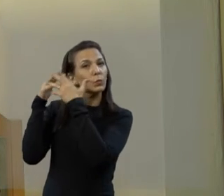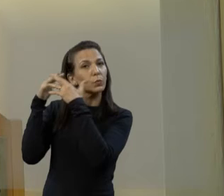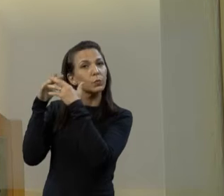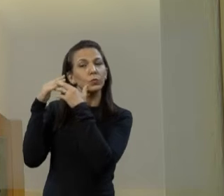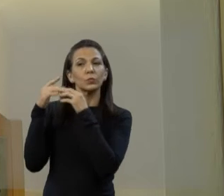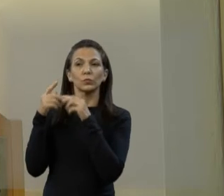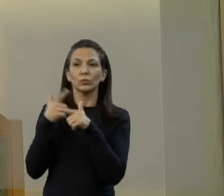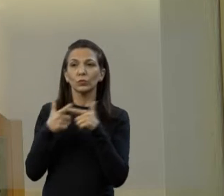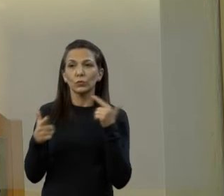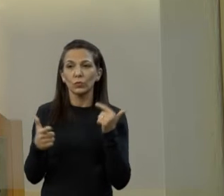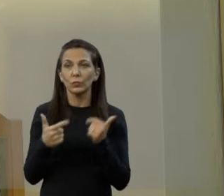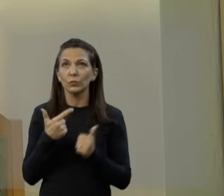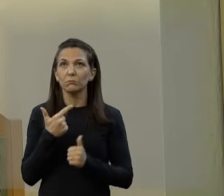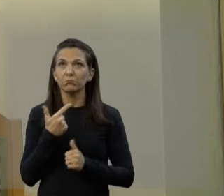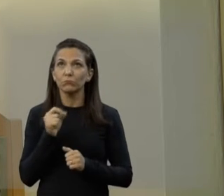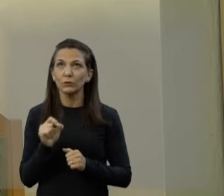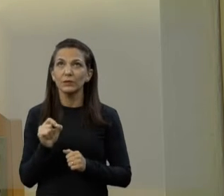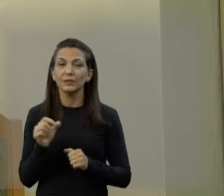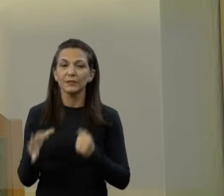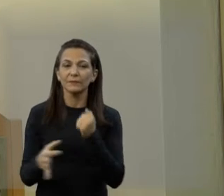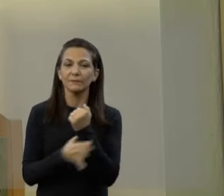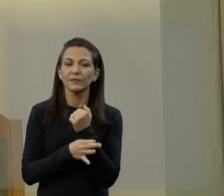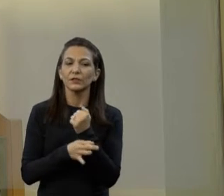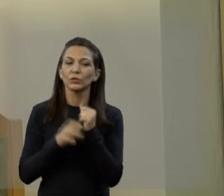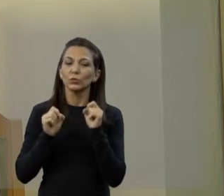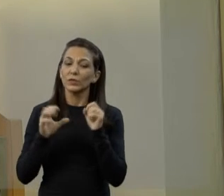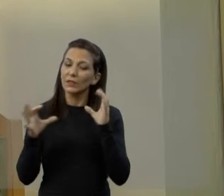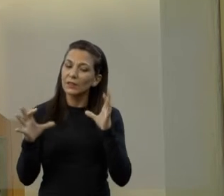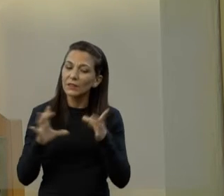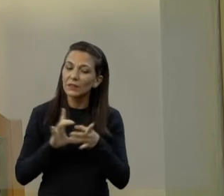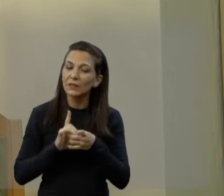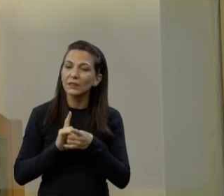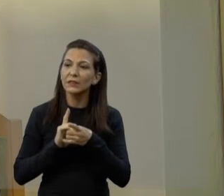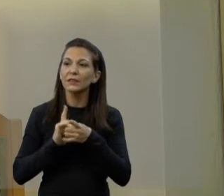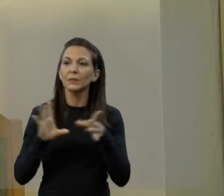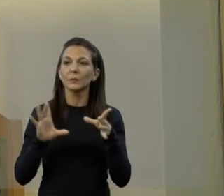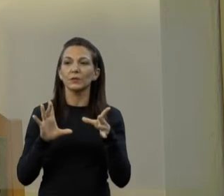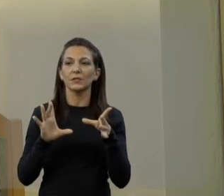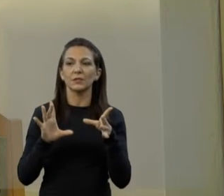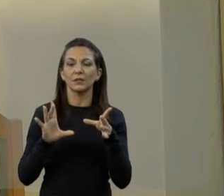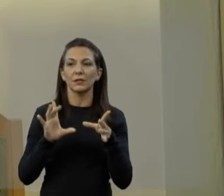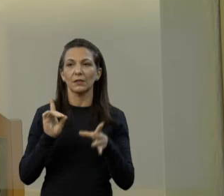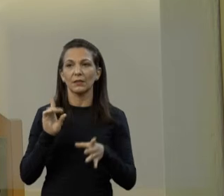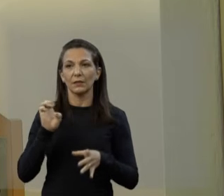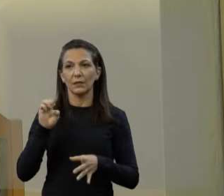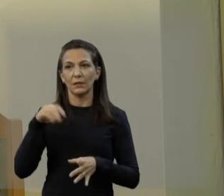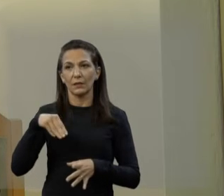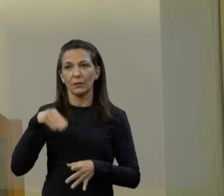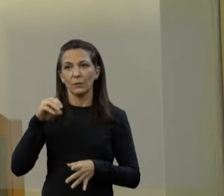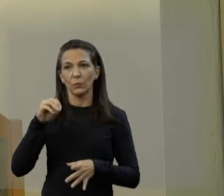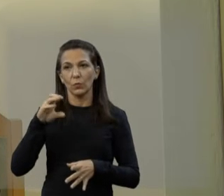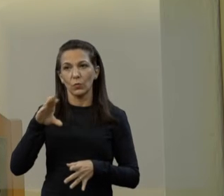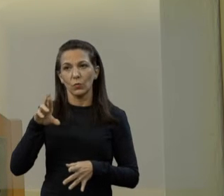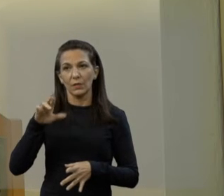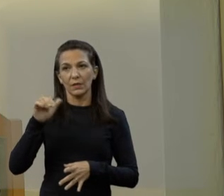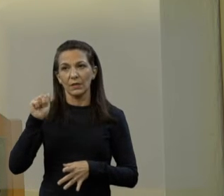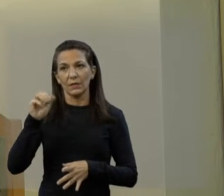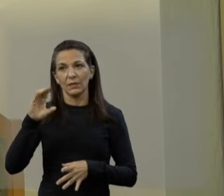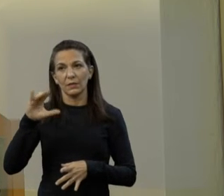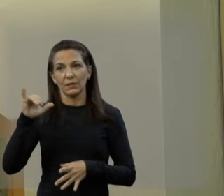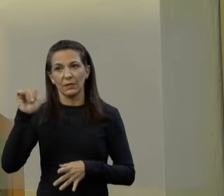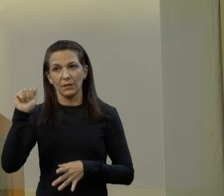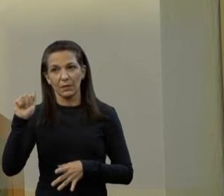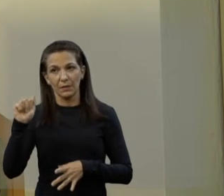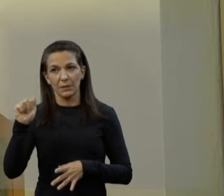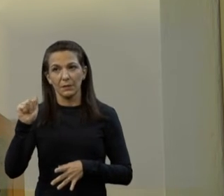relação a tão pedida que nós defendemos tanto democracia Eu costumo dizer que a democracia Ela não é uma grande